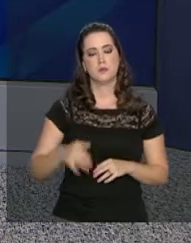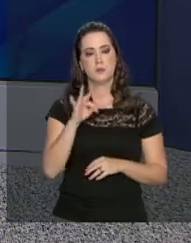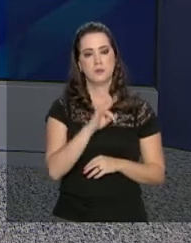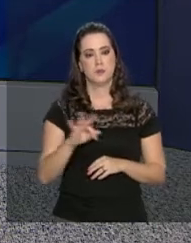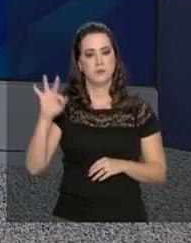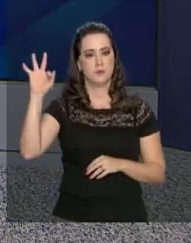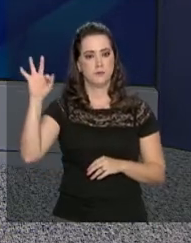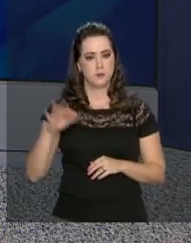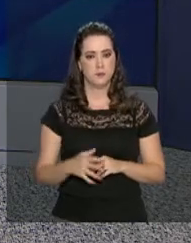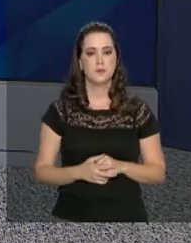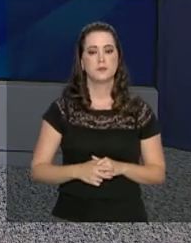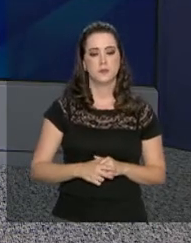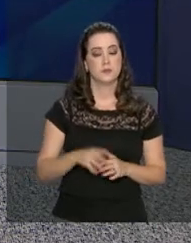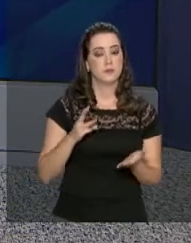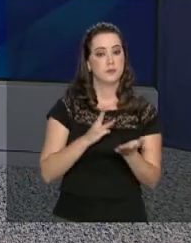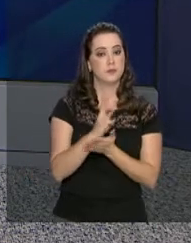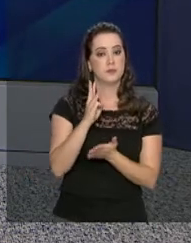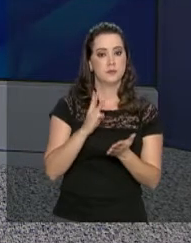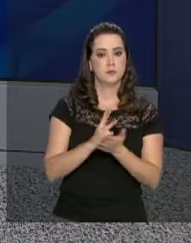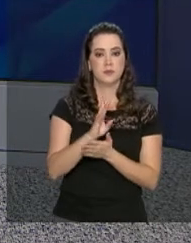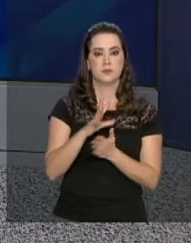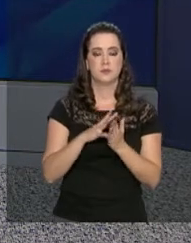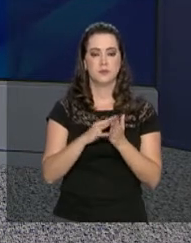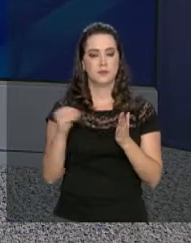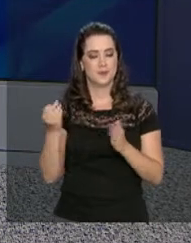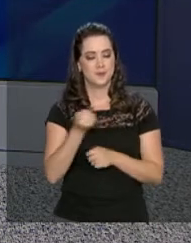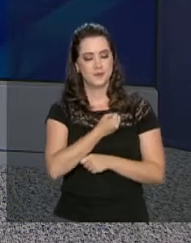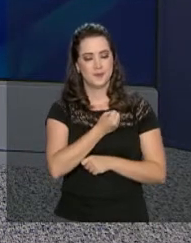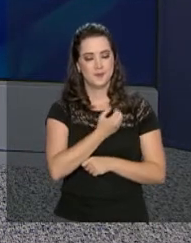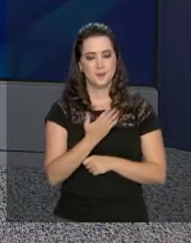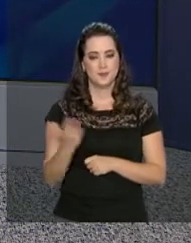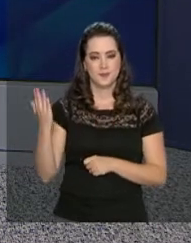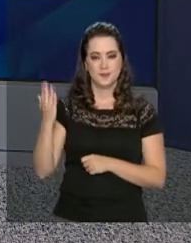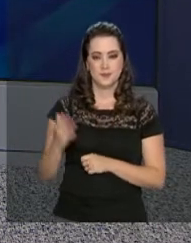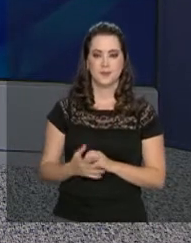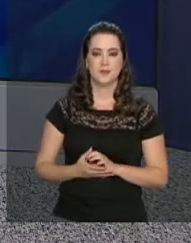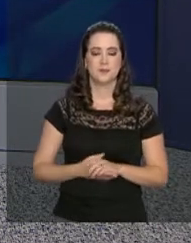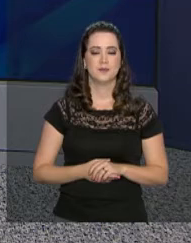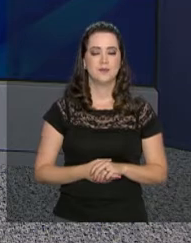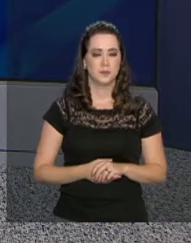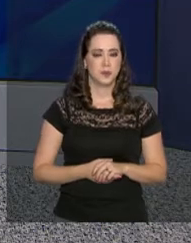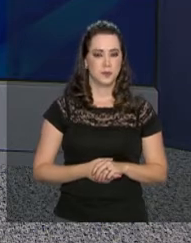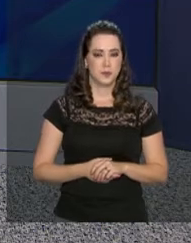sobre programas e ações do governo federal para o nosso WhatsApp neste número aqui,